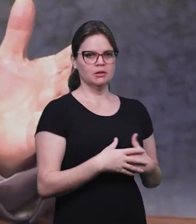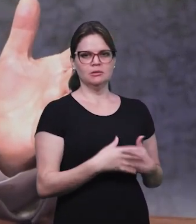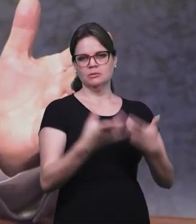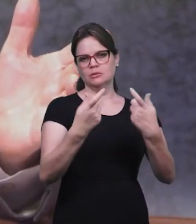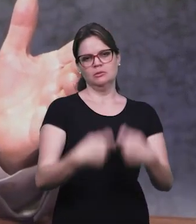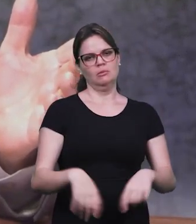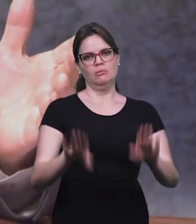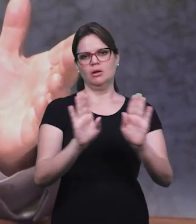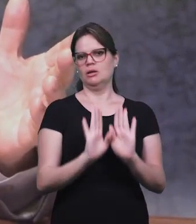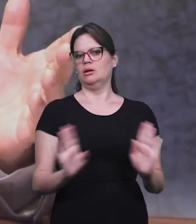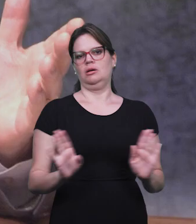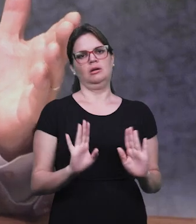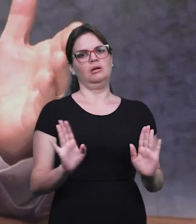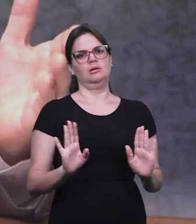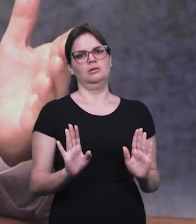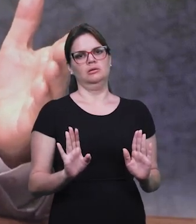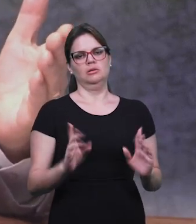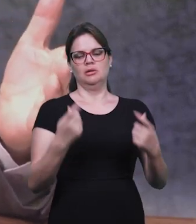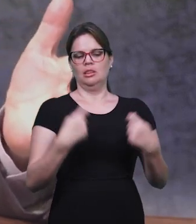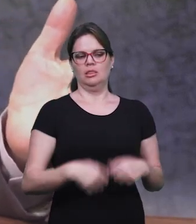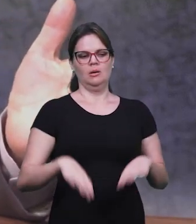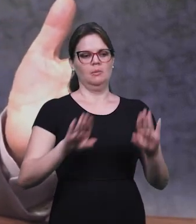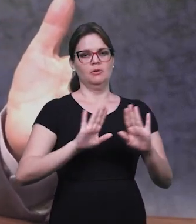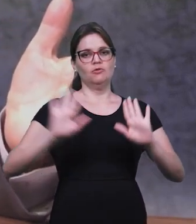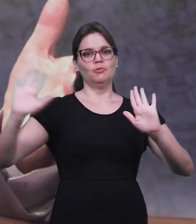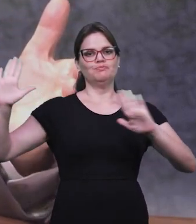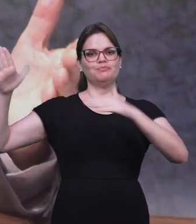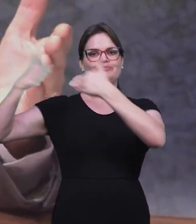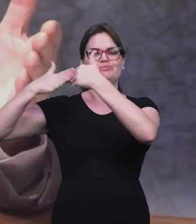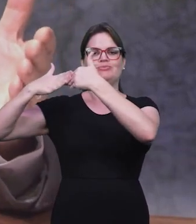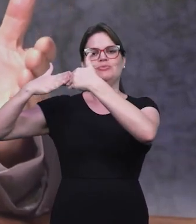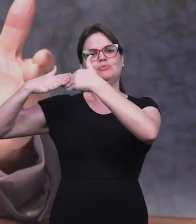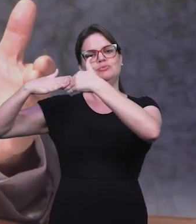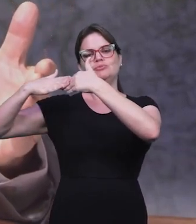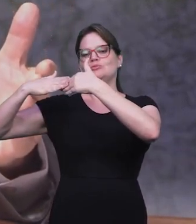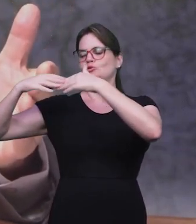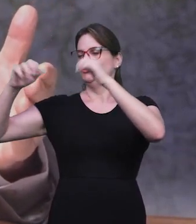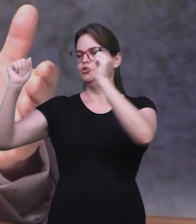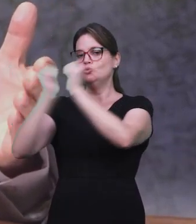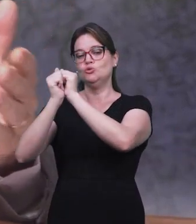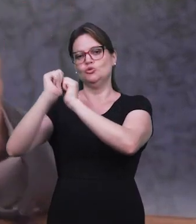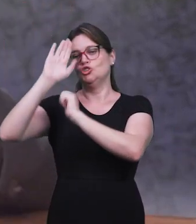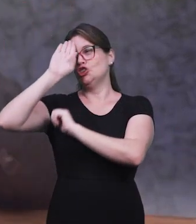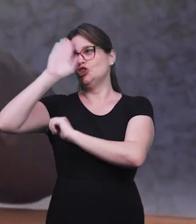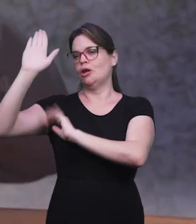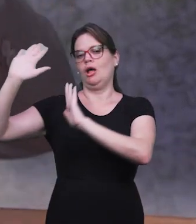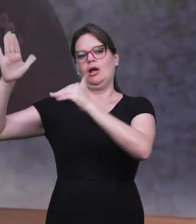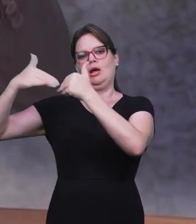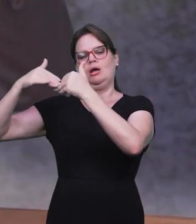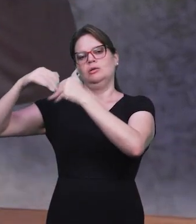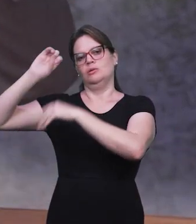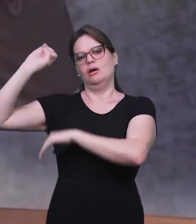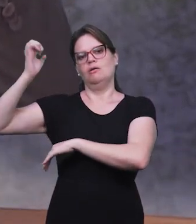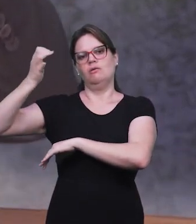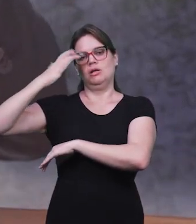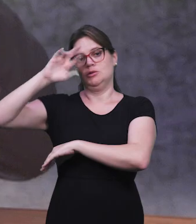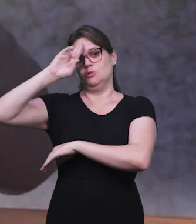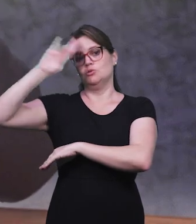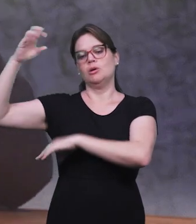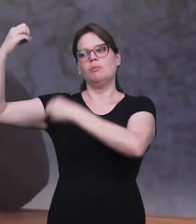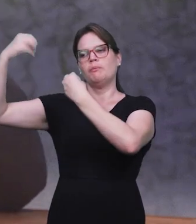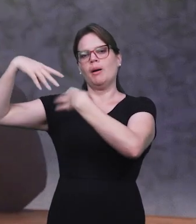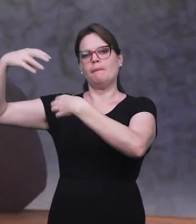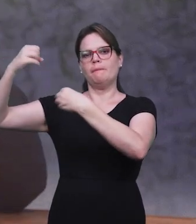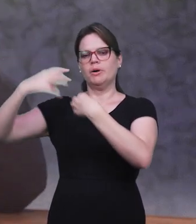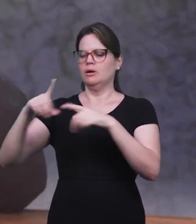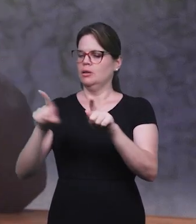nós. Cada um tem uma experiência com o Senhor. Mas Paulo, então, ele recebeu do Senhor